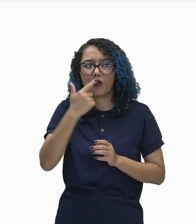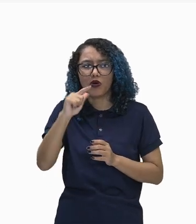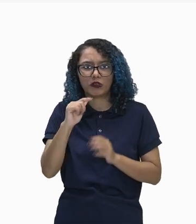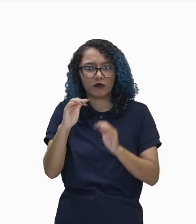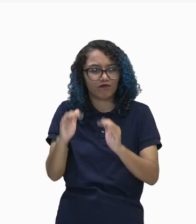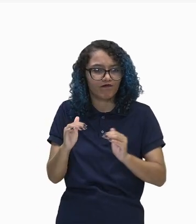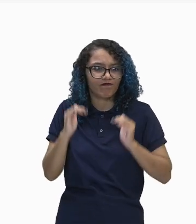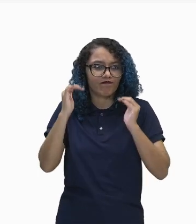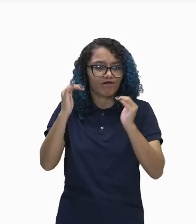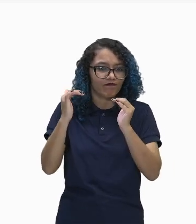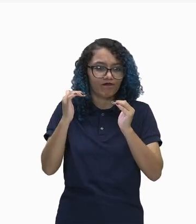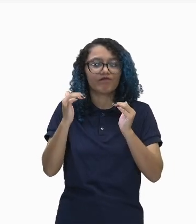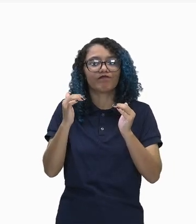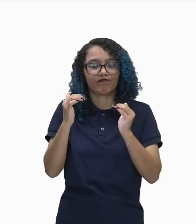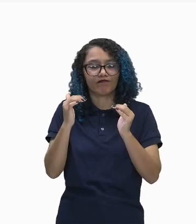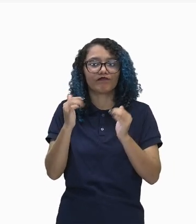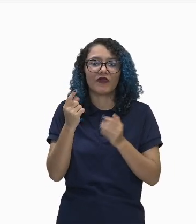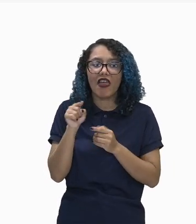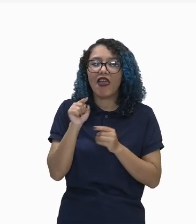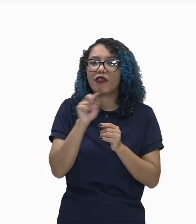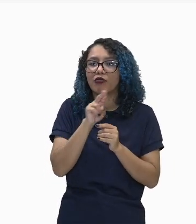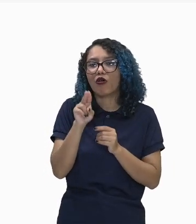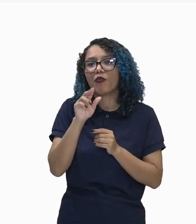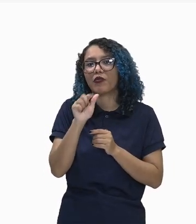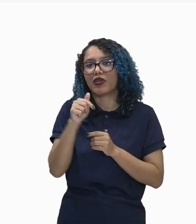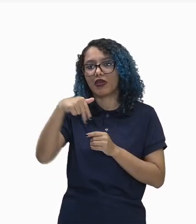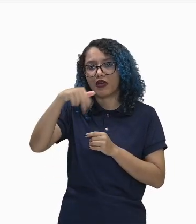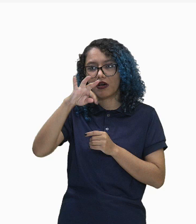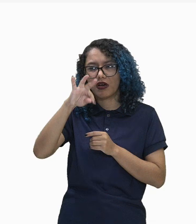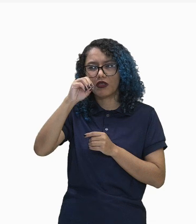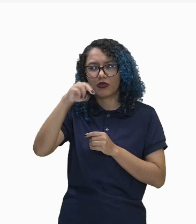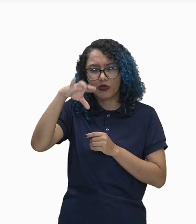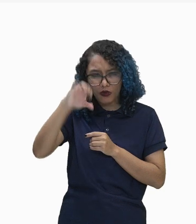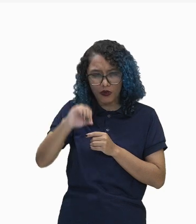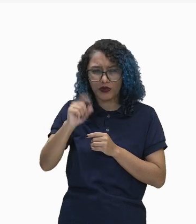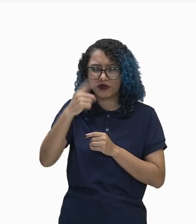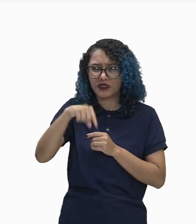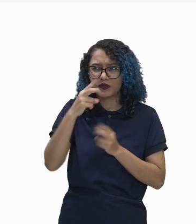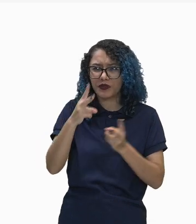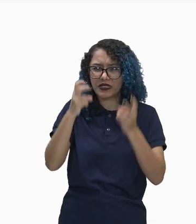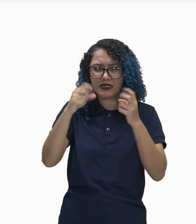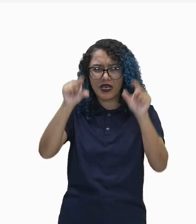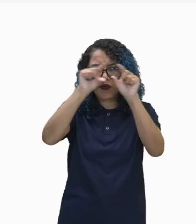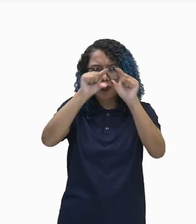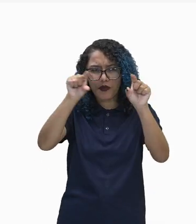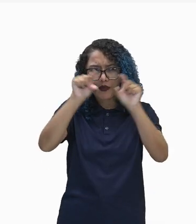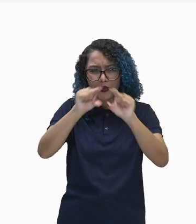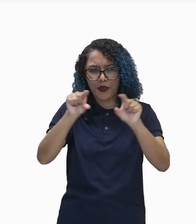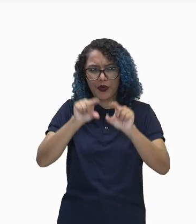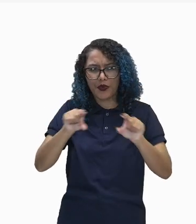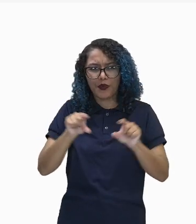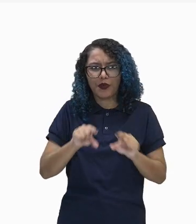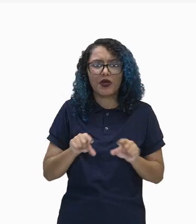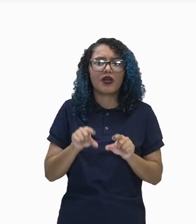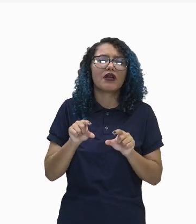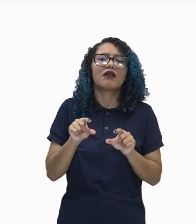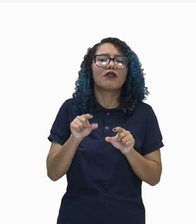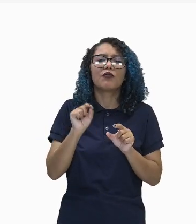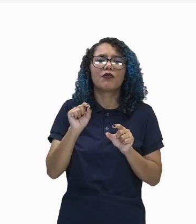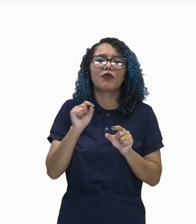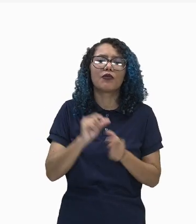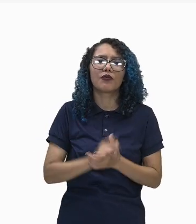Antônio Brasileiro. Então, você vai percebendo na construção desses versos, dessa letra de música